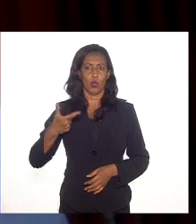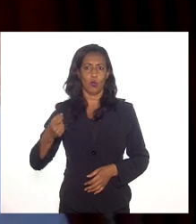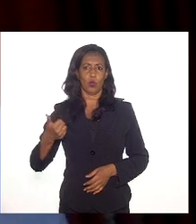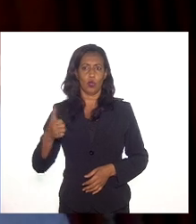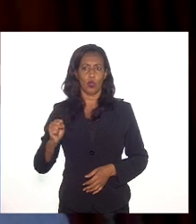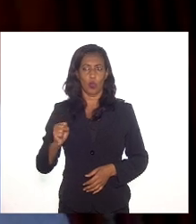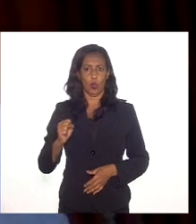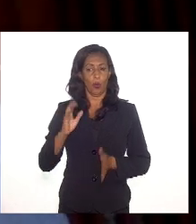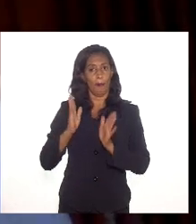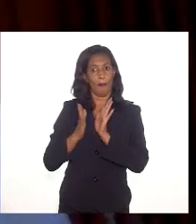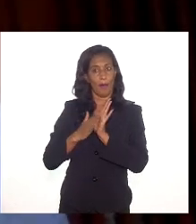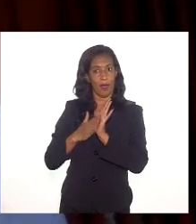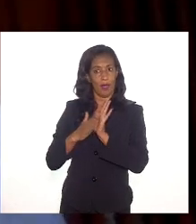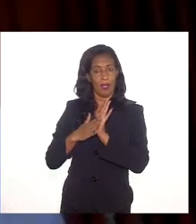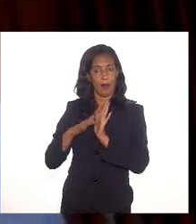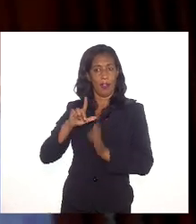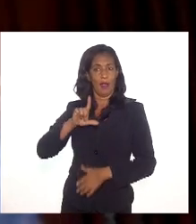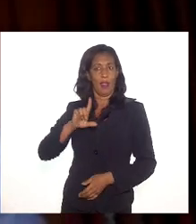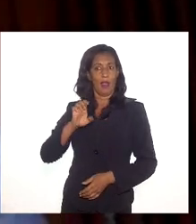parecer pela legalidade.